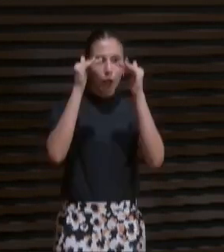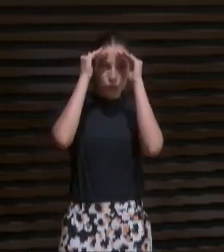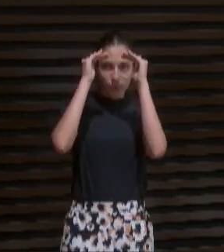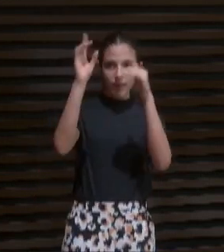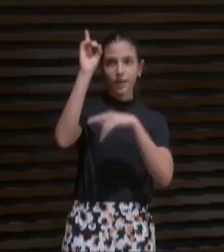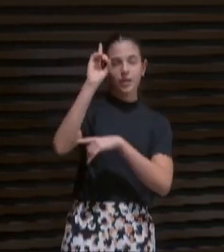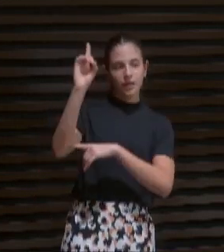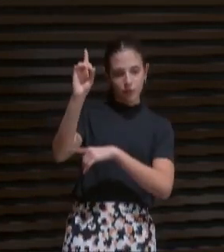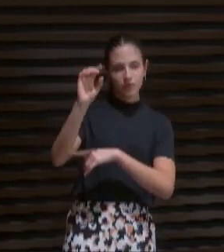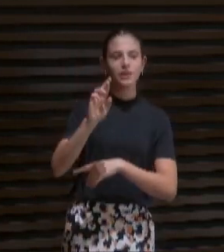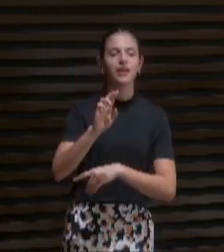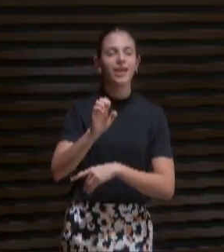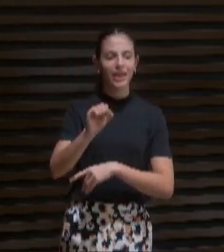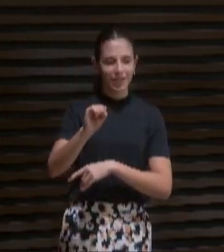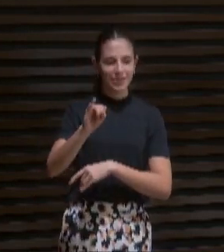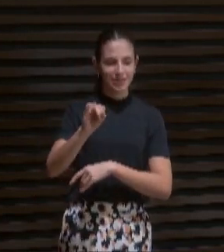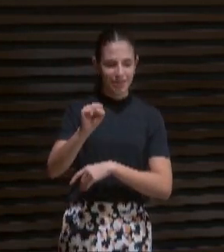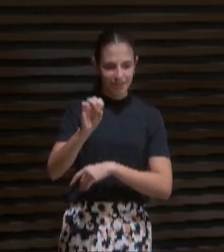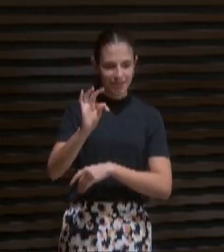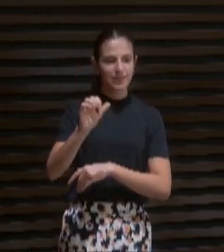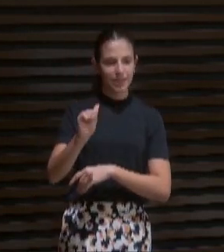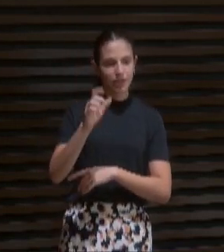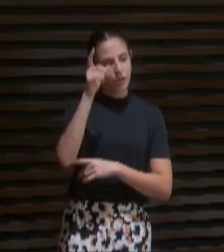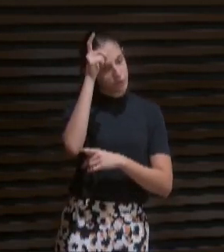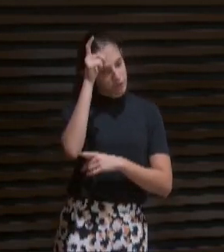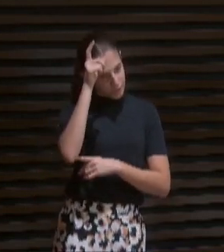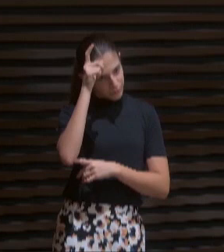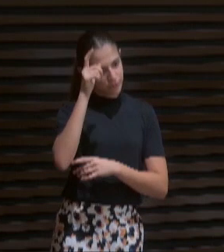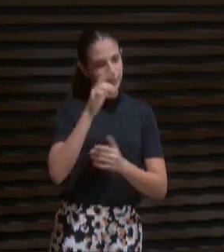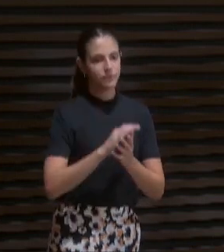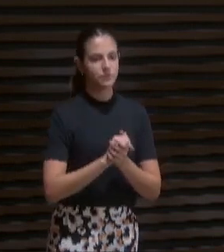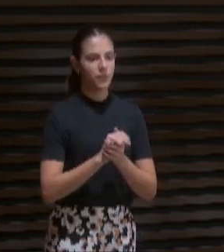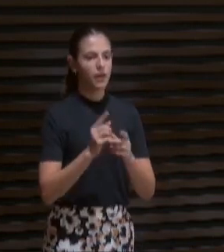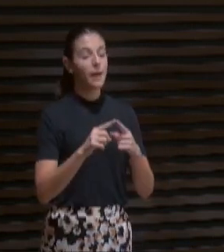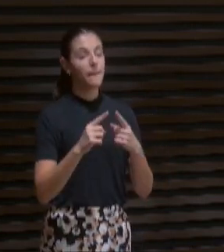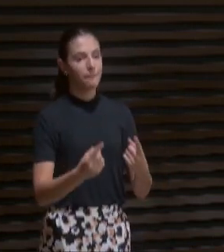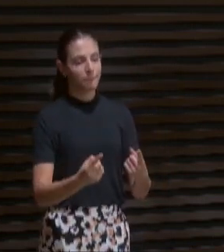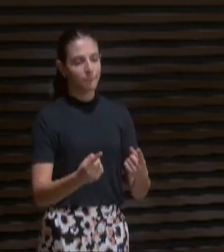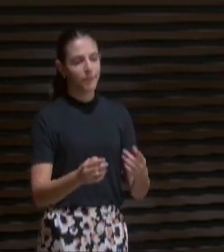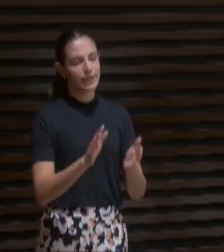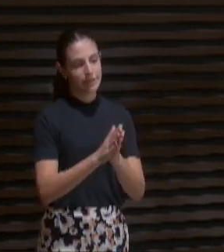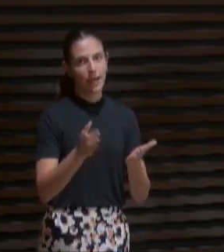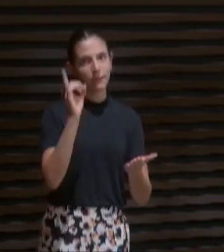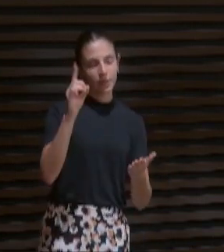ao homem perverso, a Bíblia não diz para resistir ao homem perverso. Diz, fugir do homem